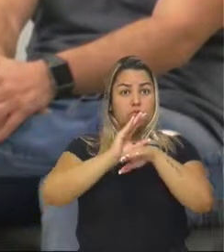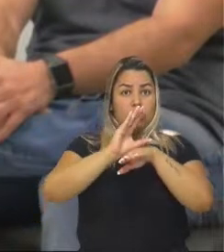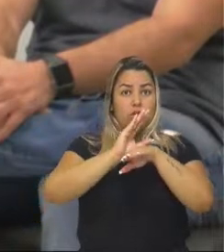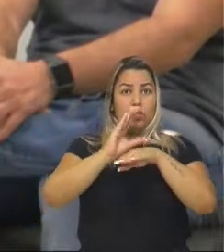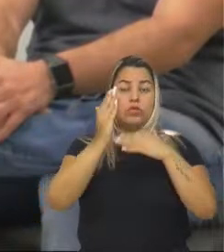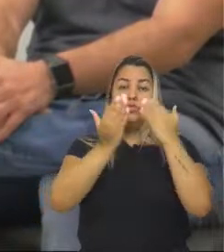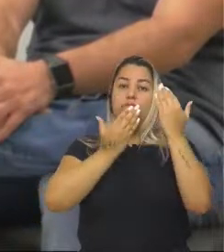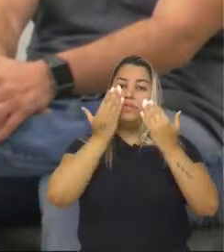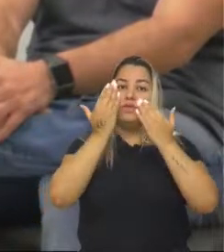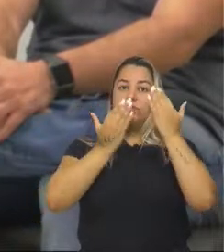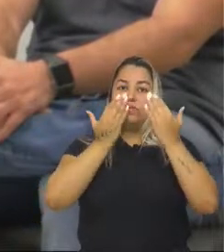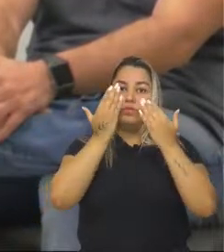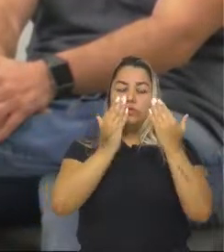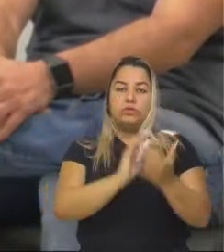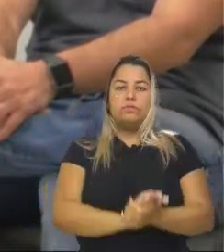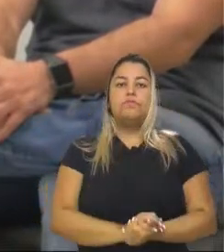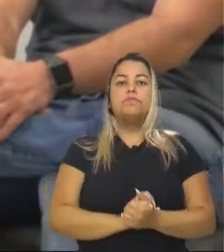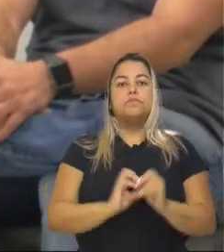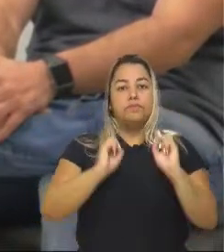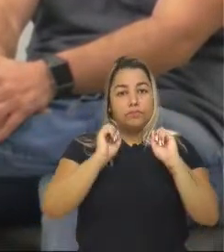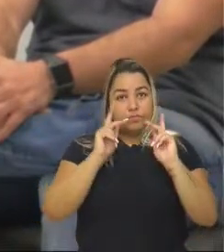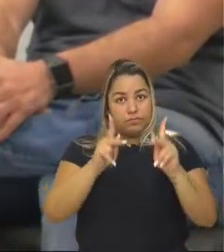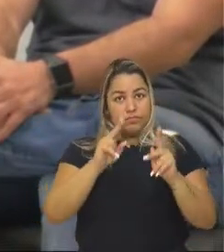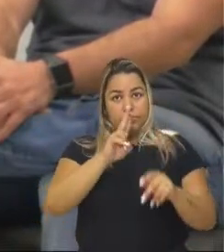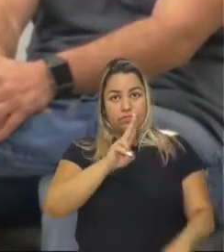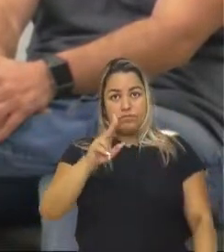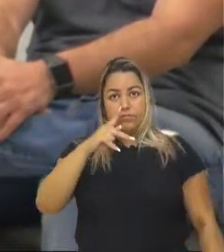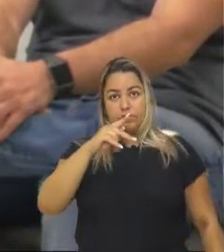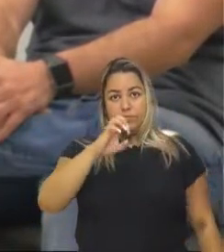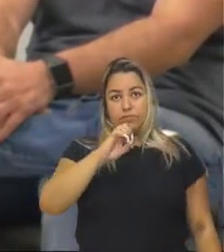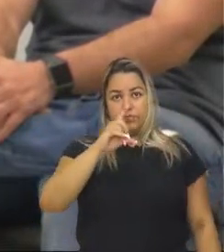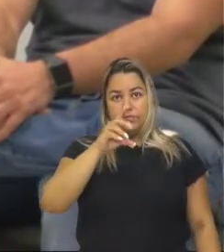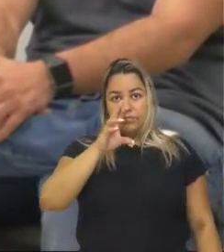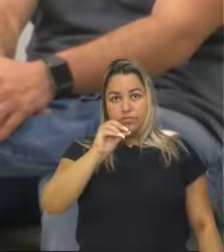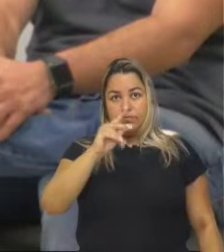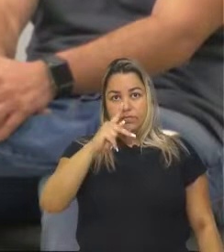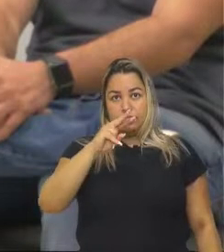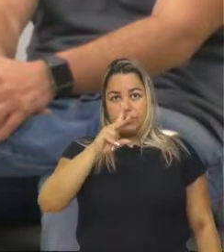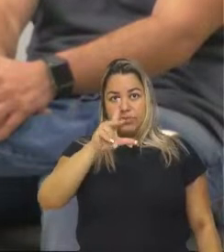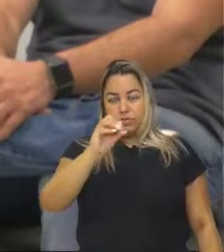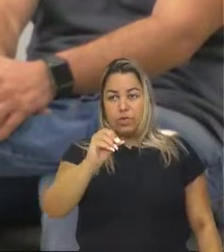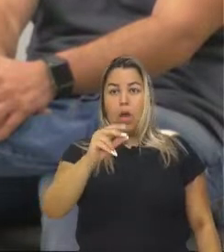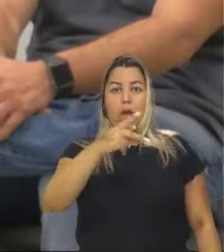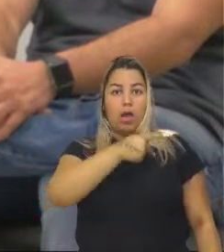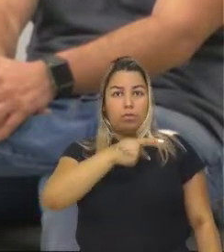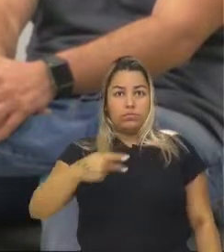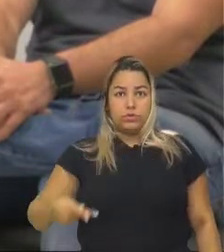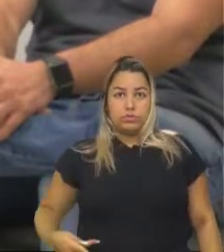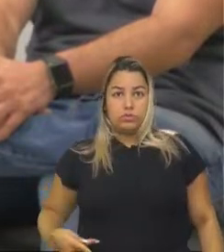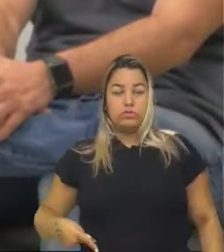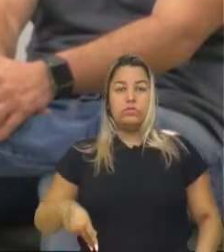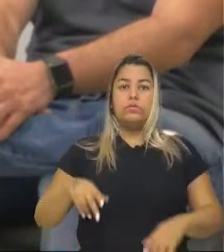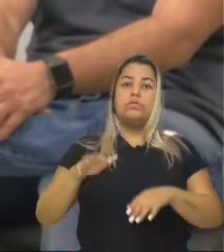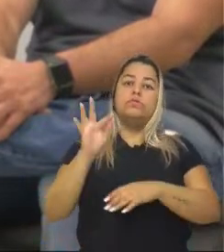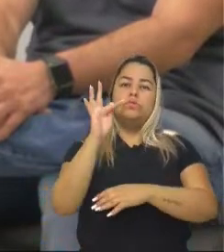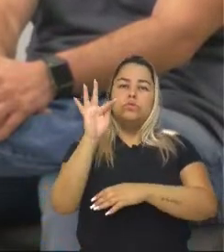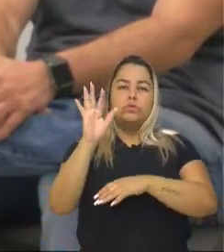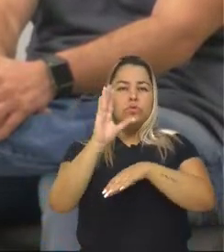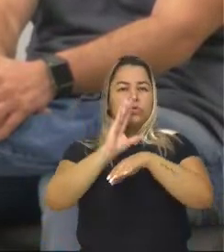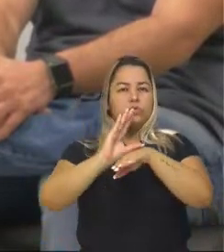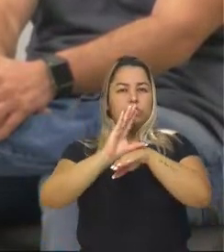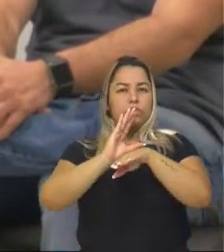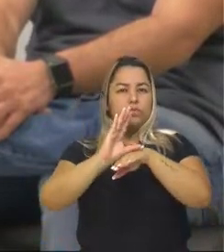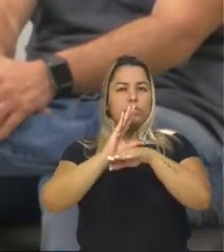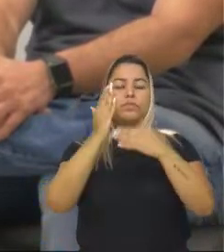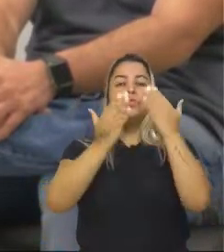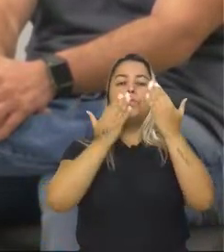o Sistema Conselho de Psicologia. Bom, meu nome é Pedro Paulo Bicalho, eu sou atual presidente do Conselho Federal de Psicologia, aliás,